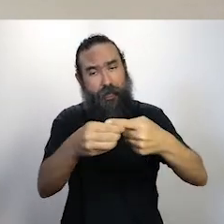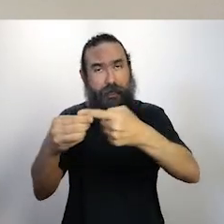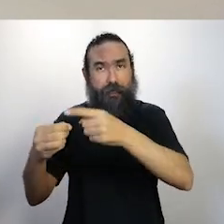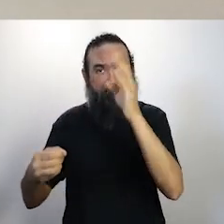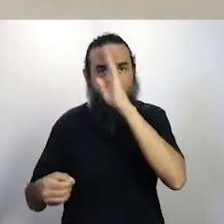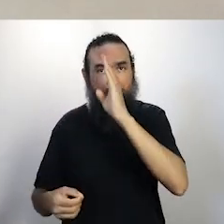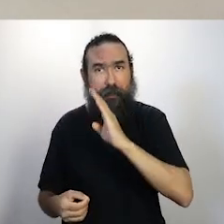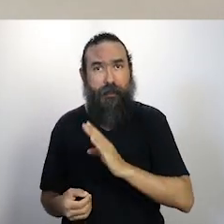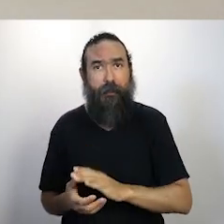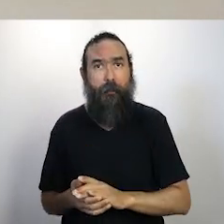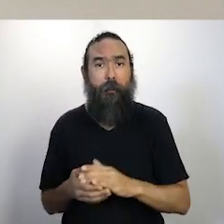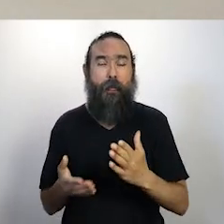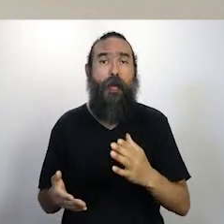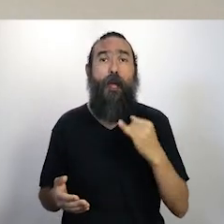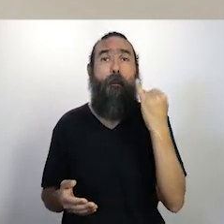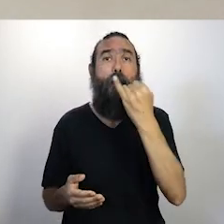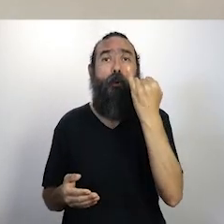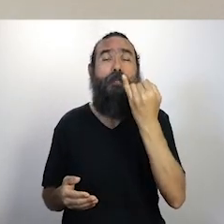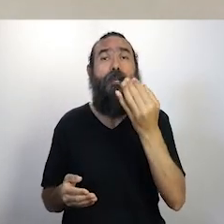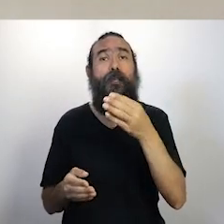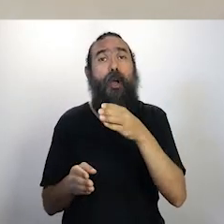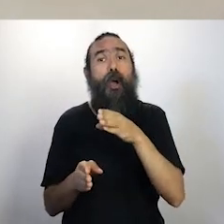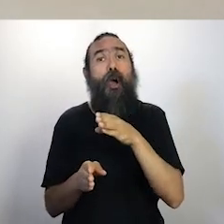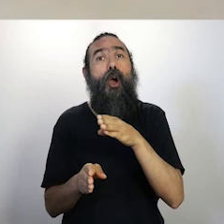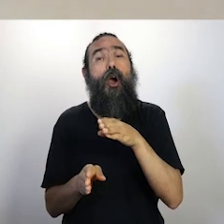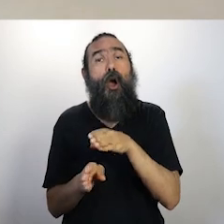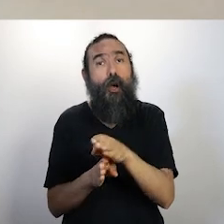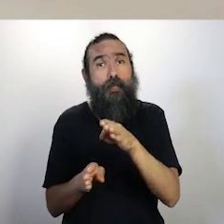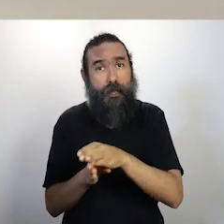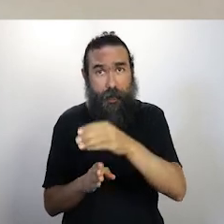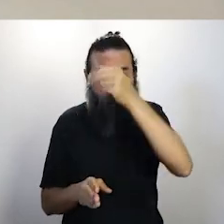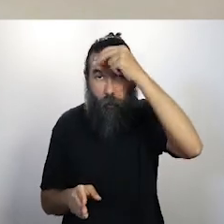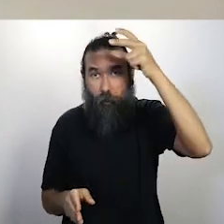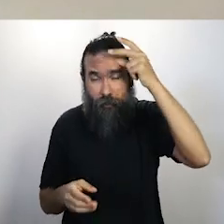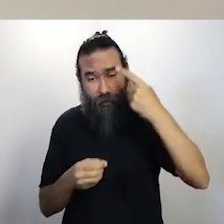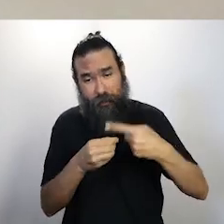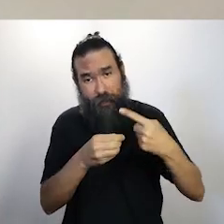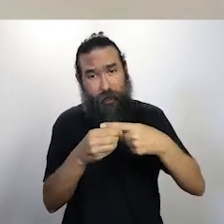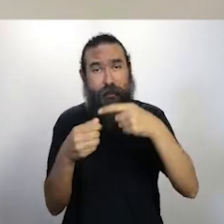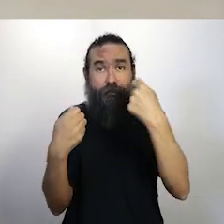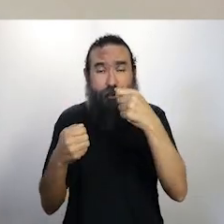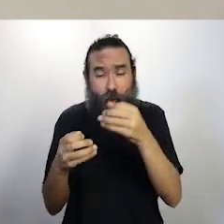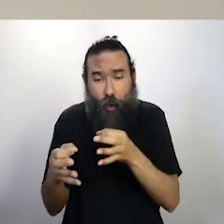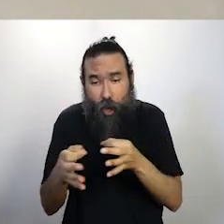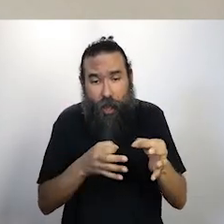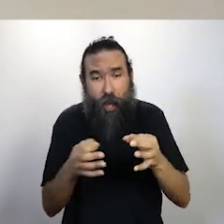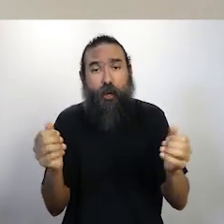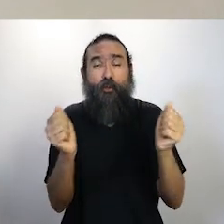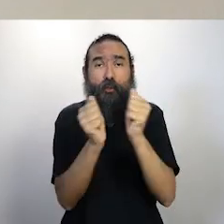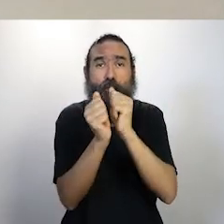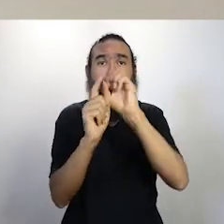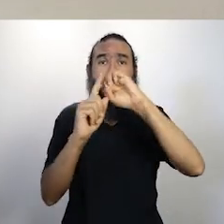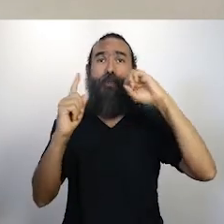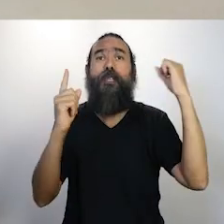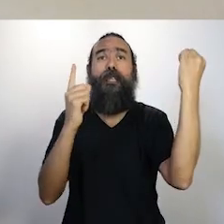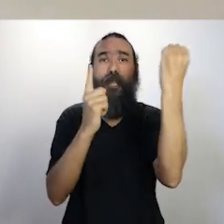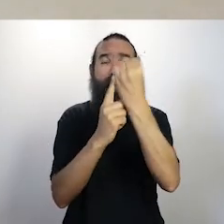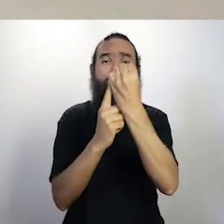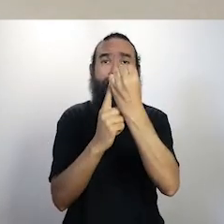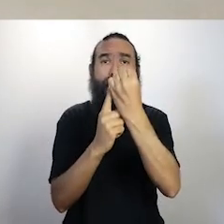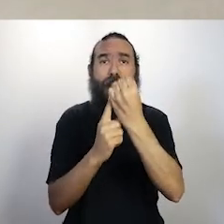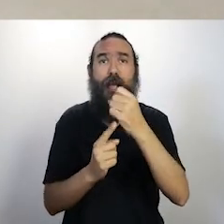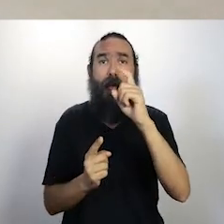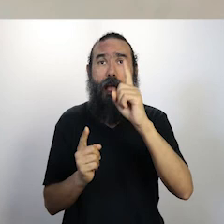falado aí é chegar o recurso onde tem que chegar nas pontas e a gente conseguir ativar né de alguma forma essa